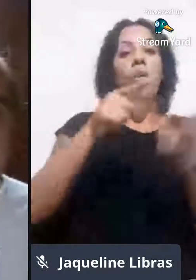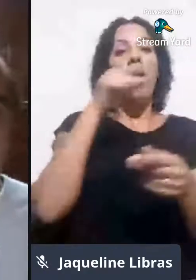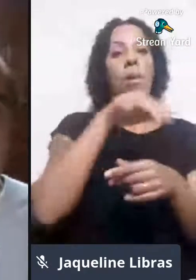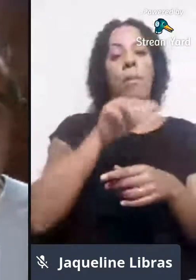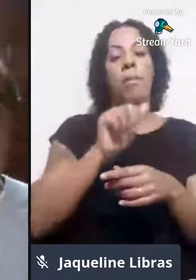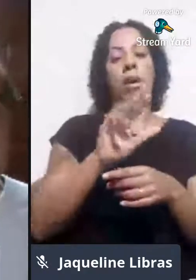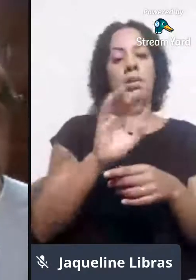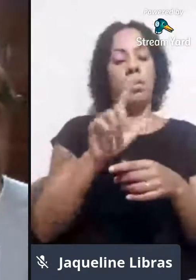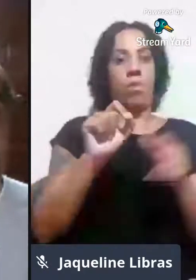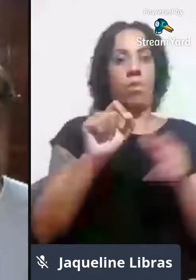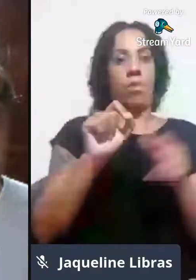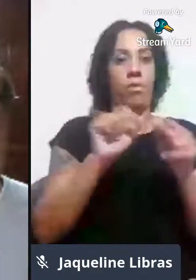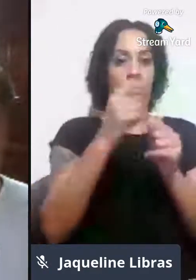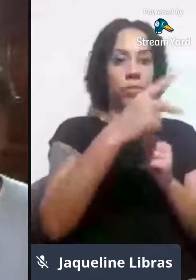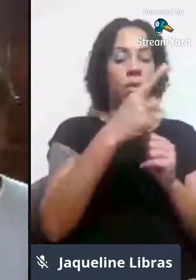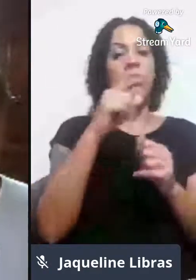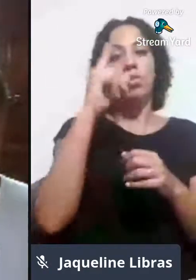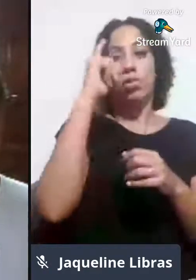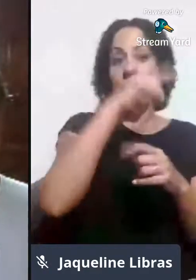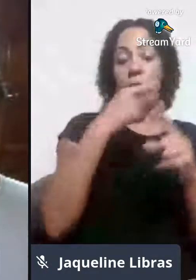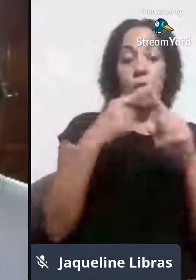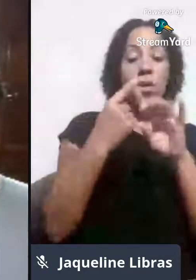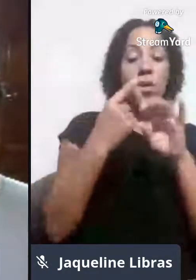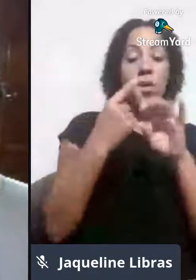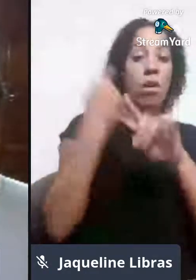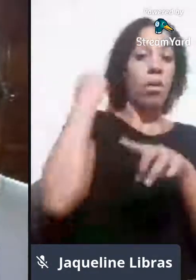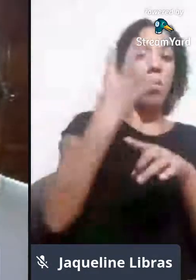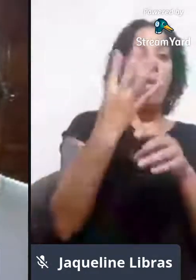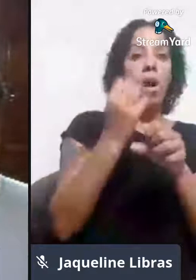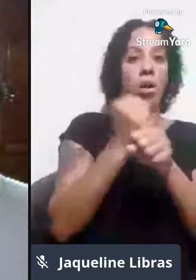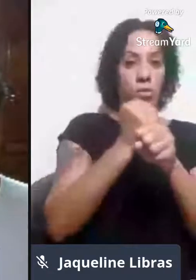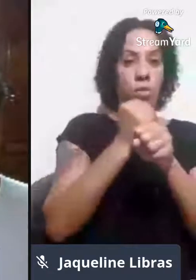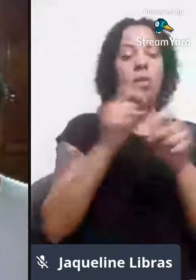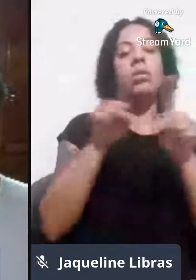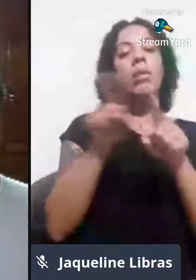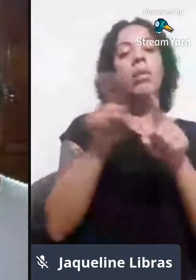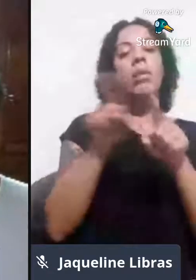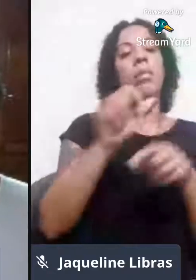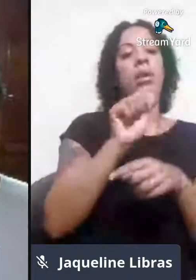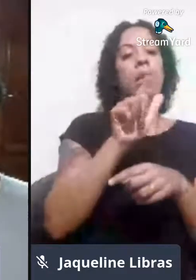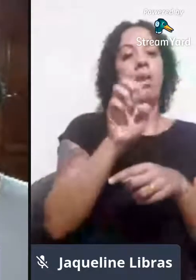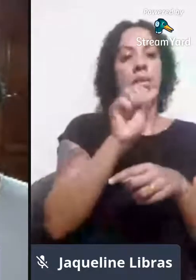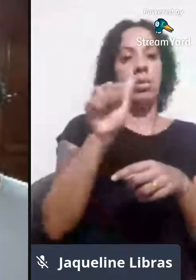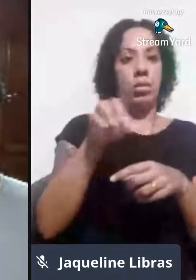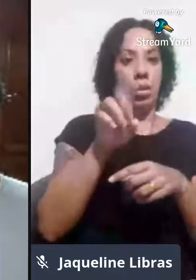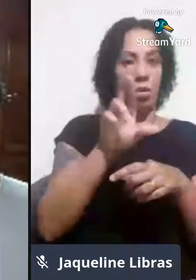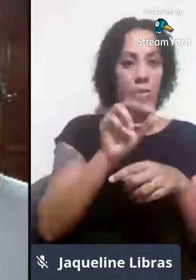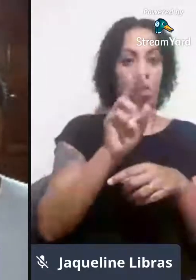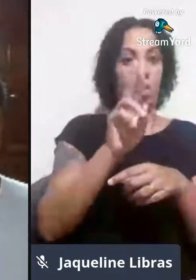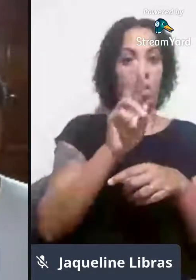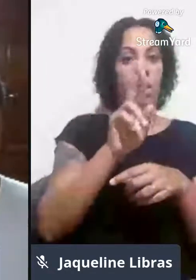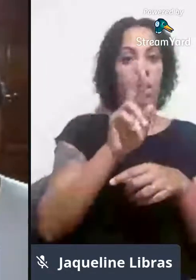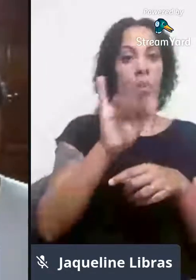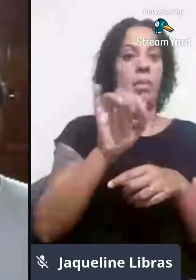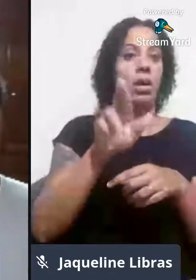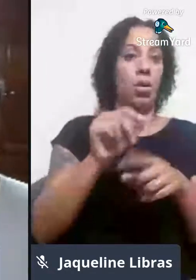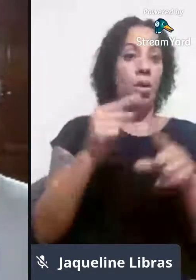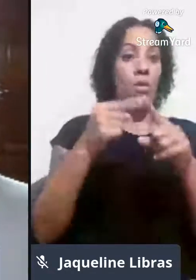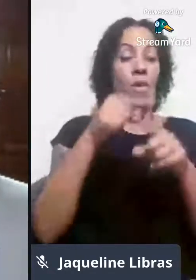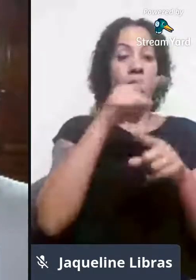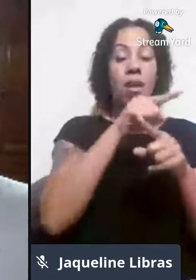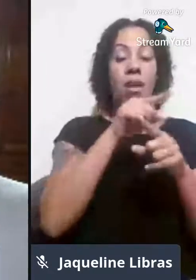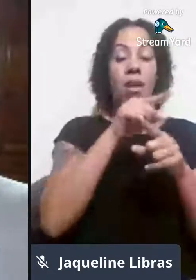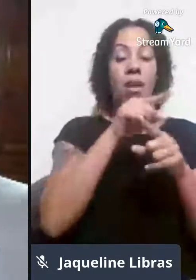há 4 anos atrás fez o Alessandro Ribeiro. Ou seja, coordenar uma sociedade científica é algo muito, muito,